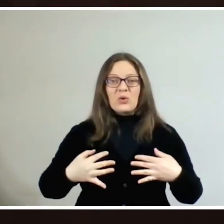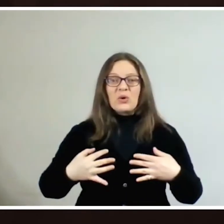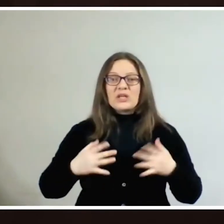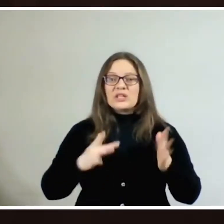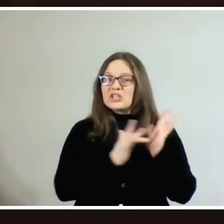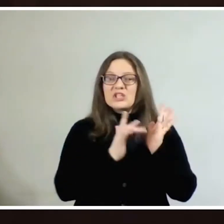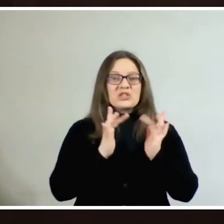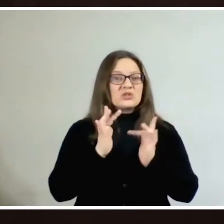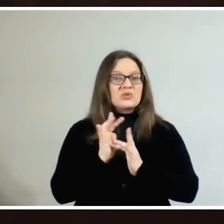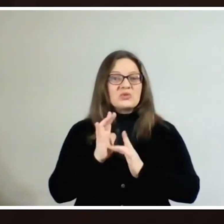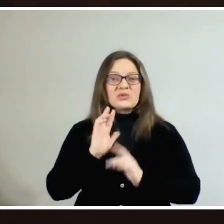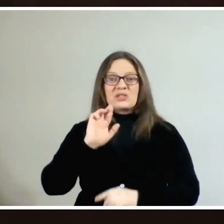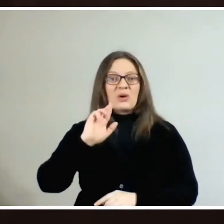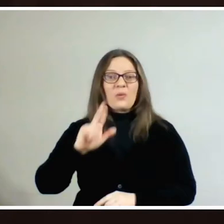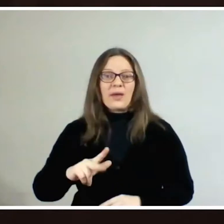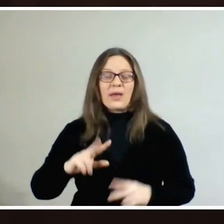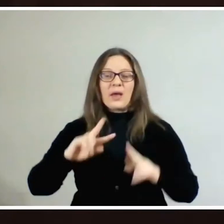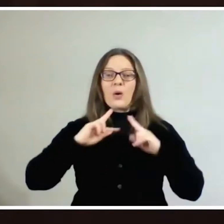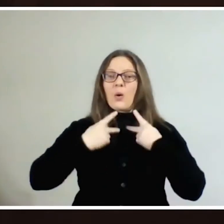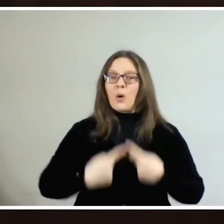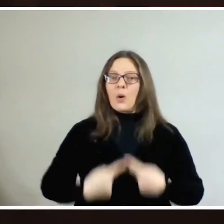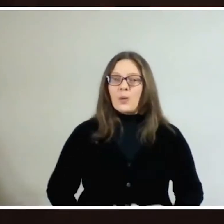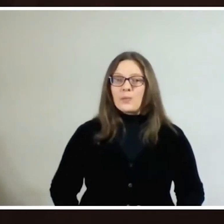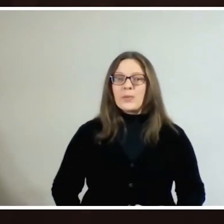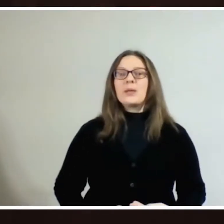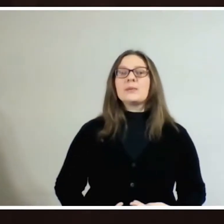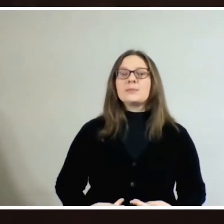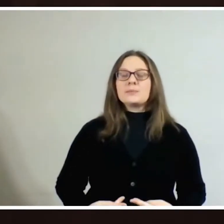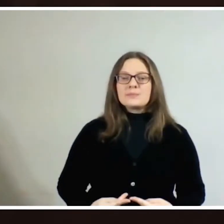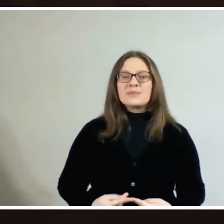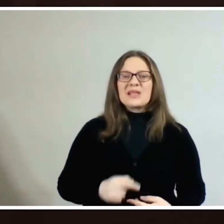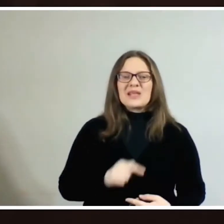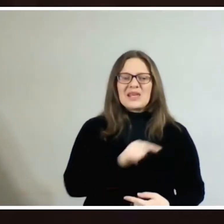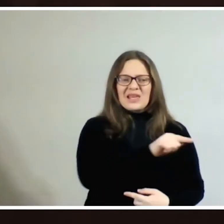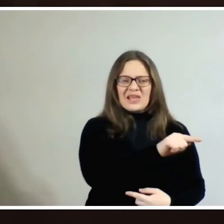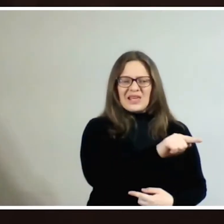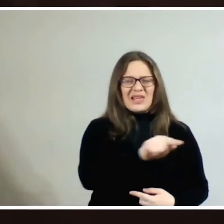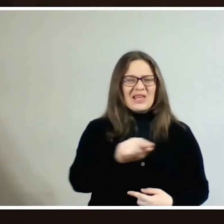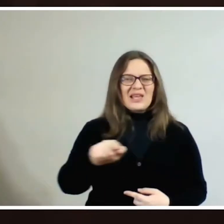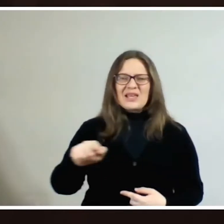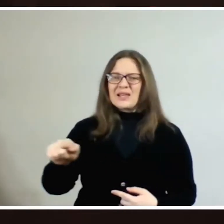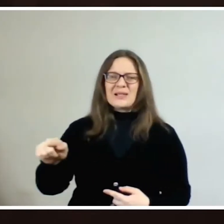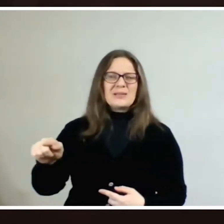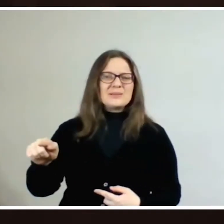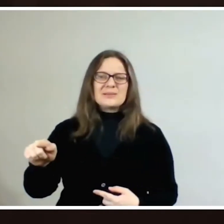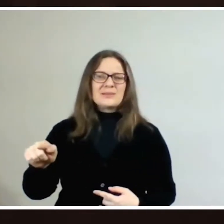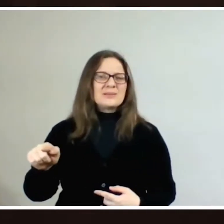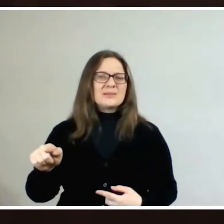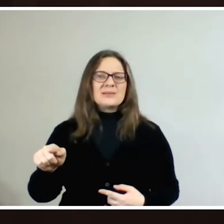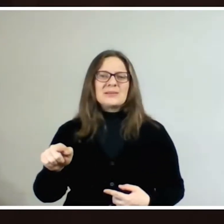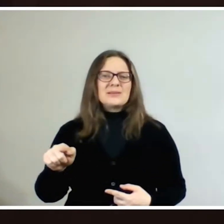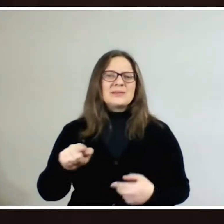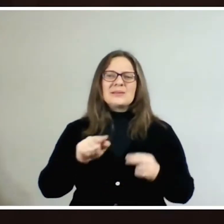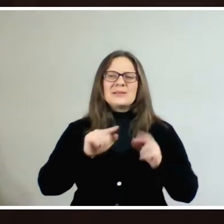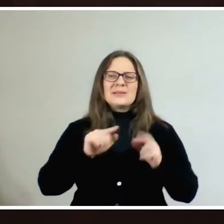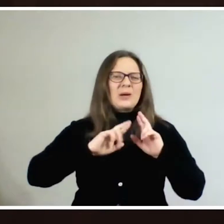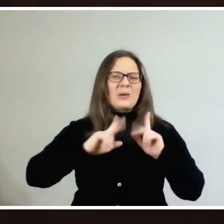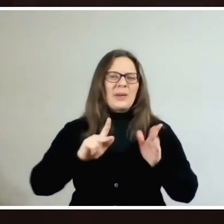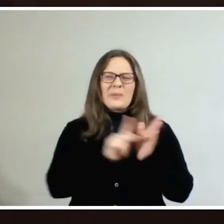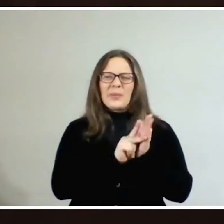Tá? O espírito de tais pessoas certamente não procede de Deus. Esse é o espírito